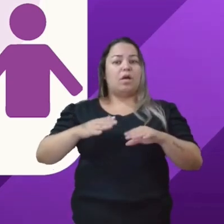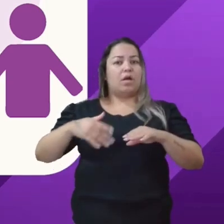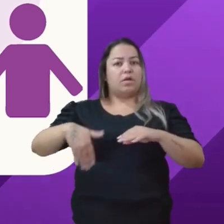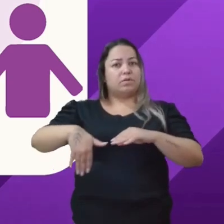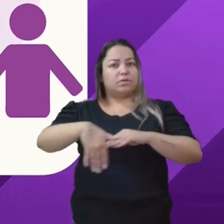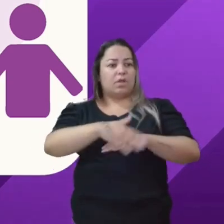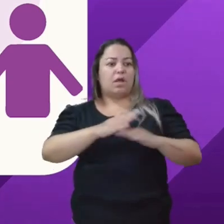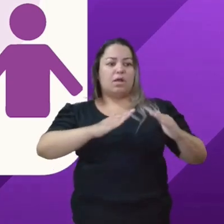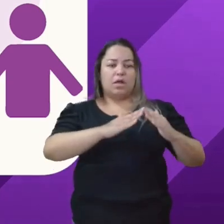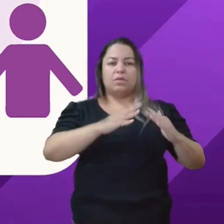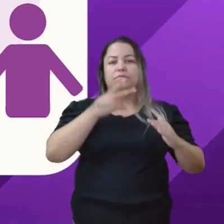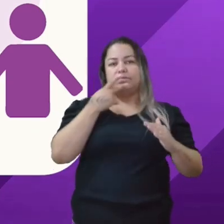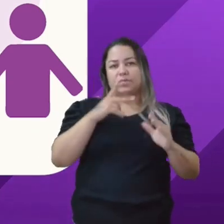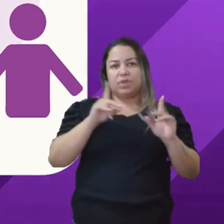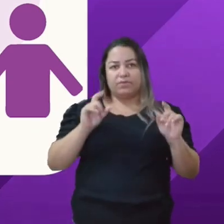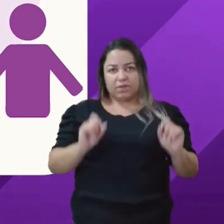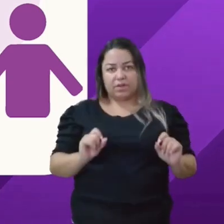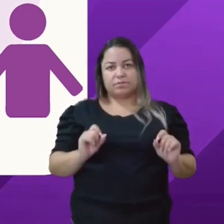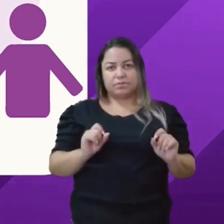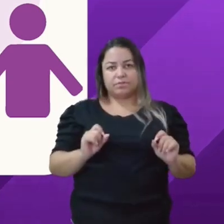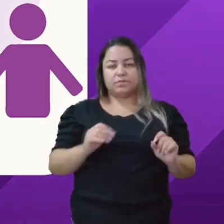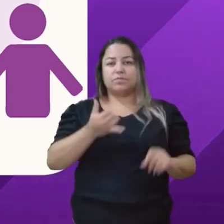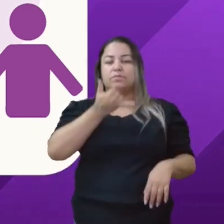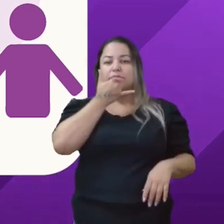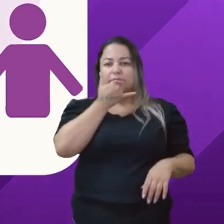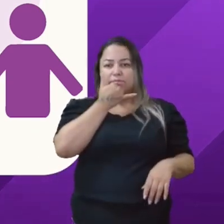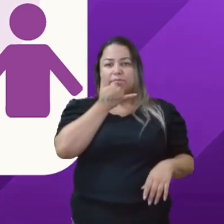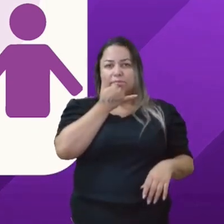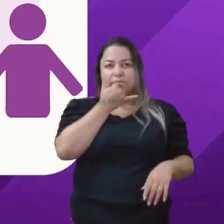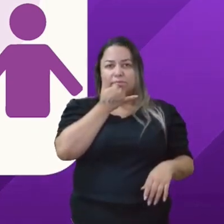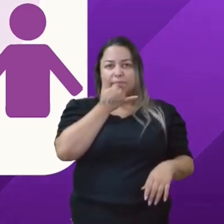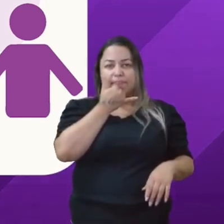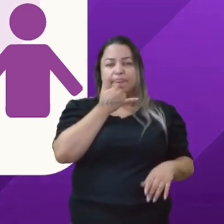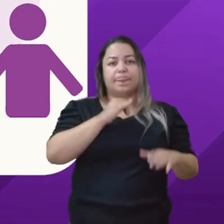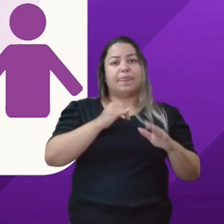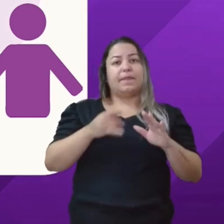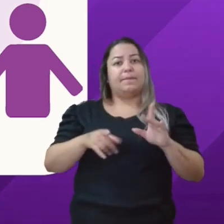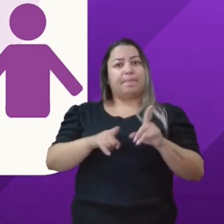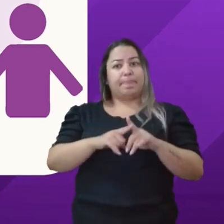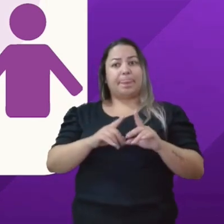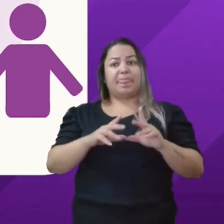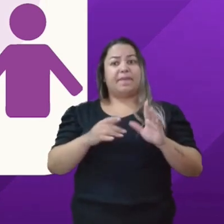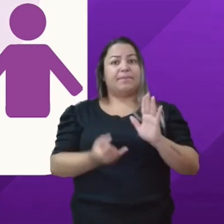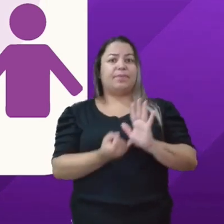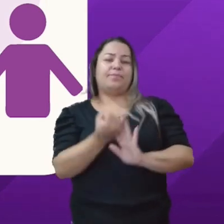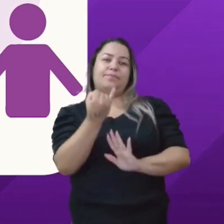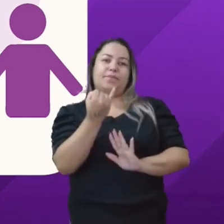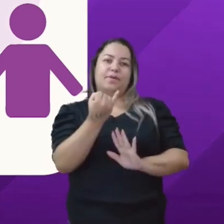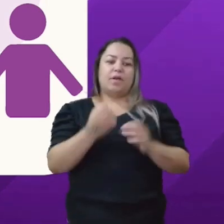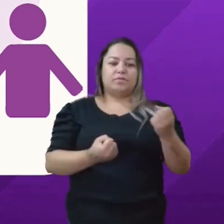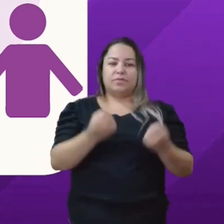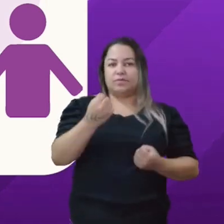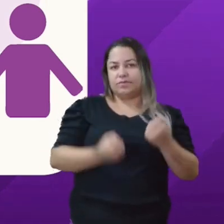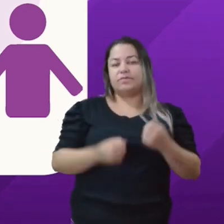propriedade de casa, vamos dizer assim. É isso mesmo. O imposto sobre a propriedade de veículos e automotores,